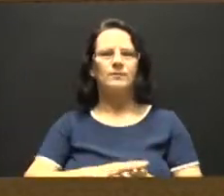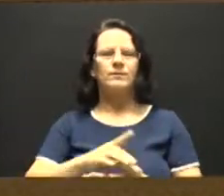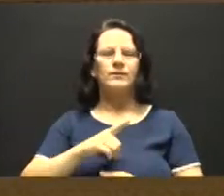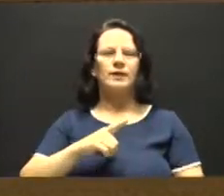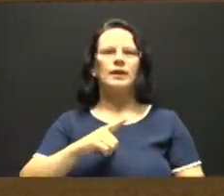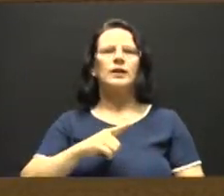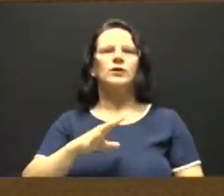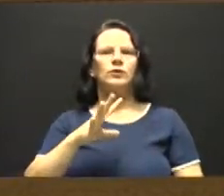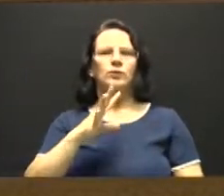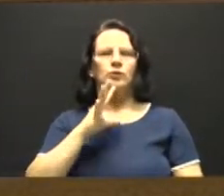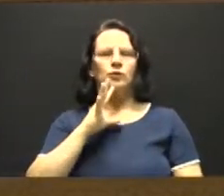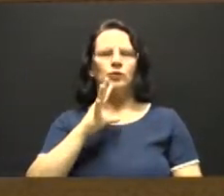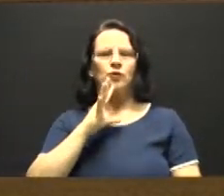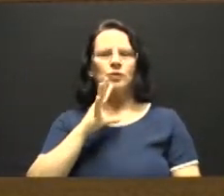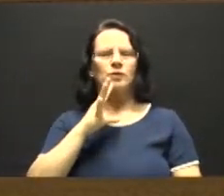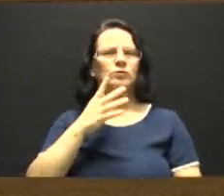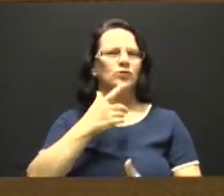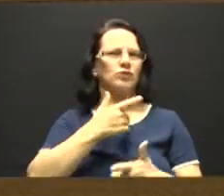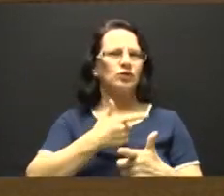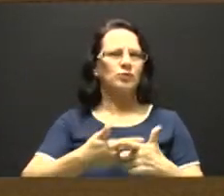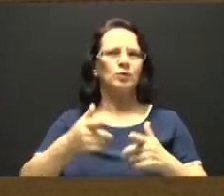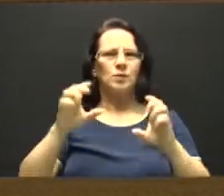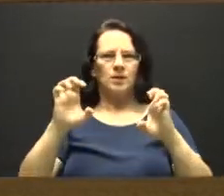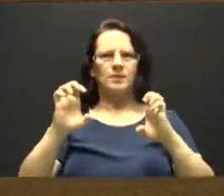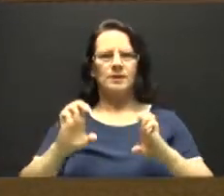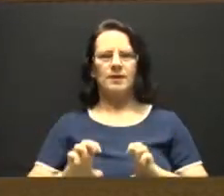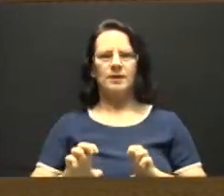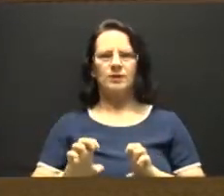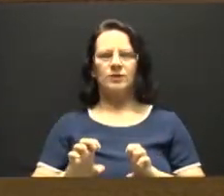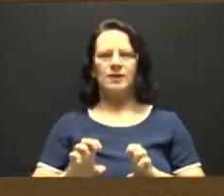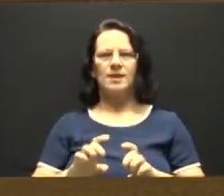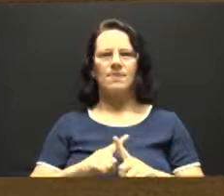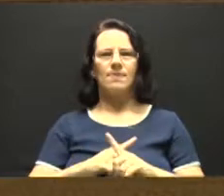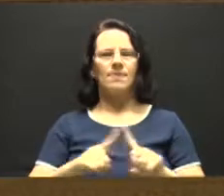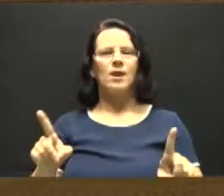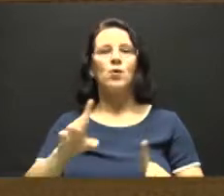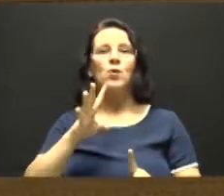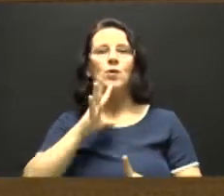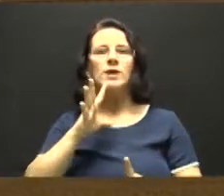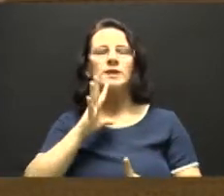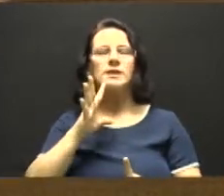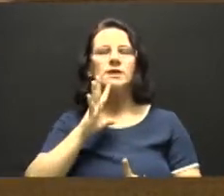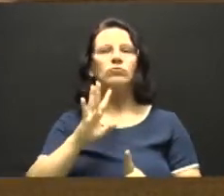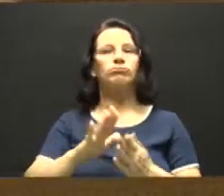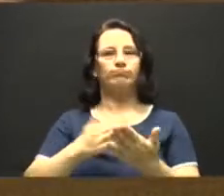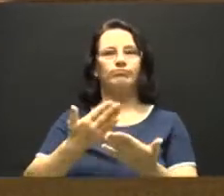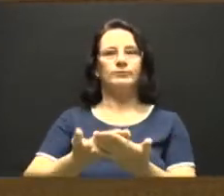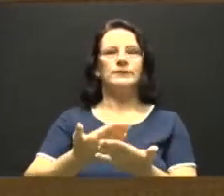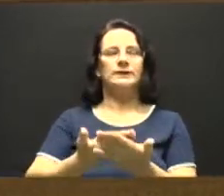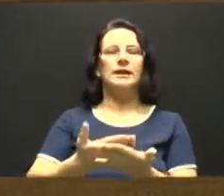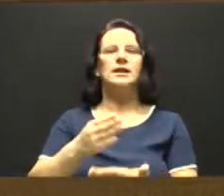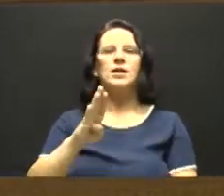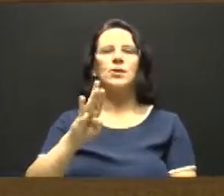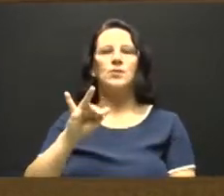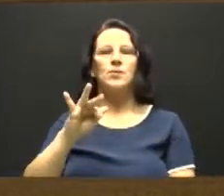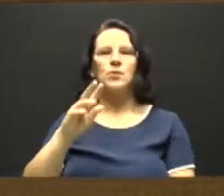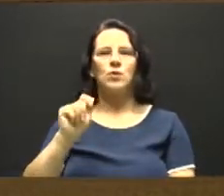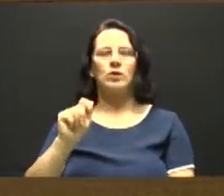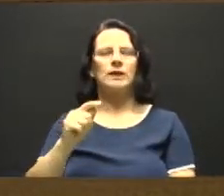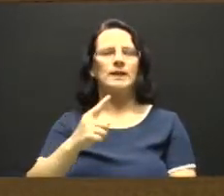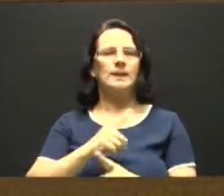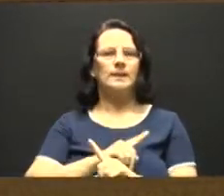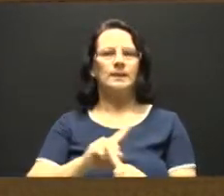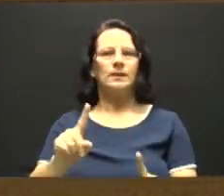leva em consideração os problemas éticos não levantados pelas ciências biológicas os quais não são primeiramente